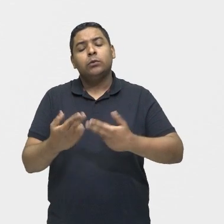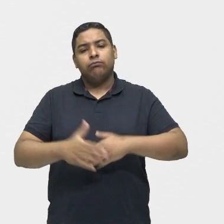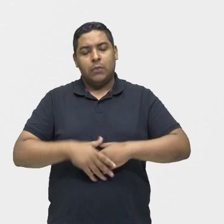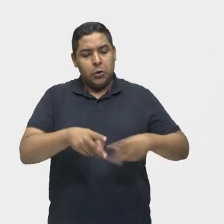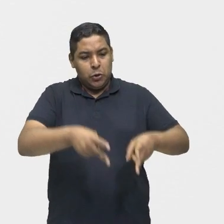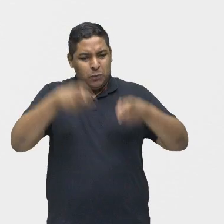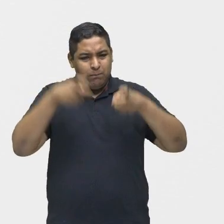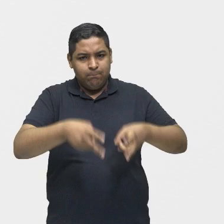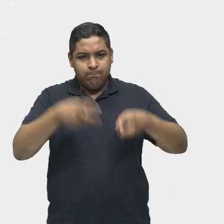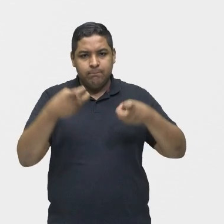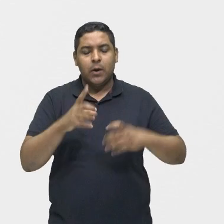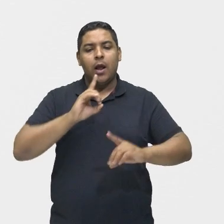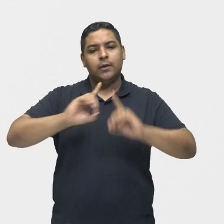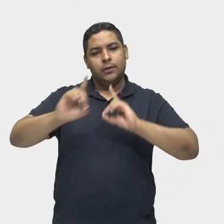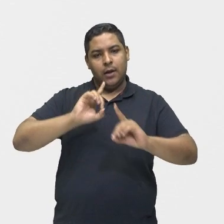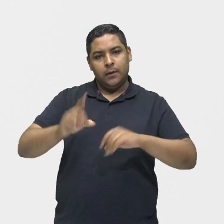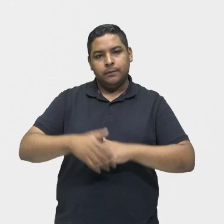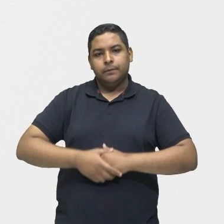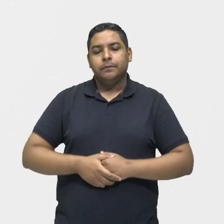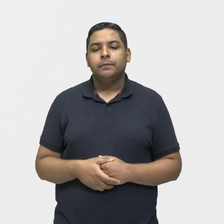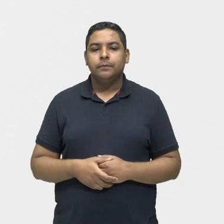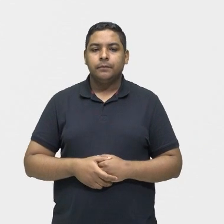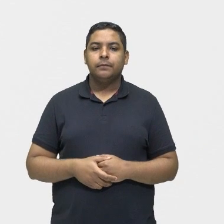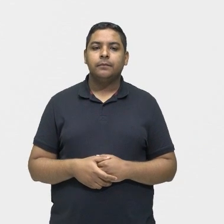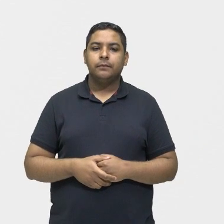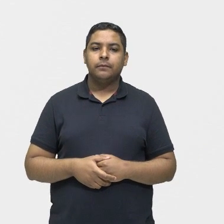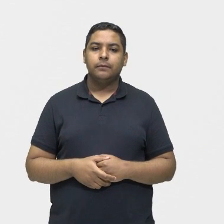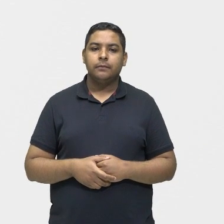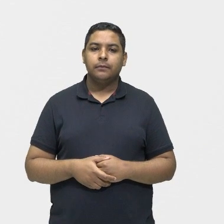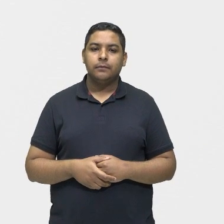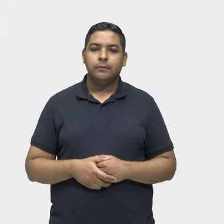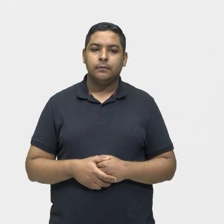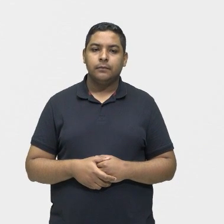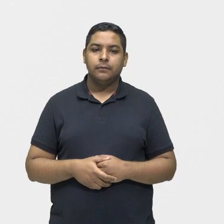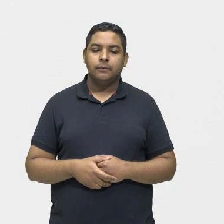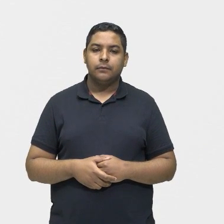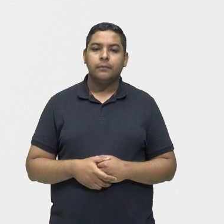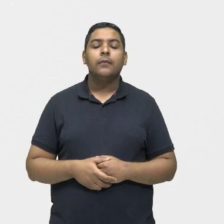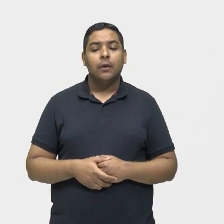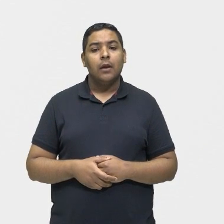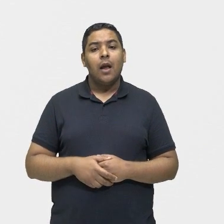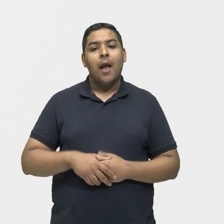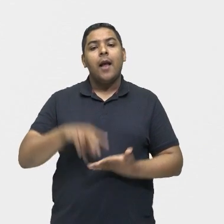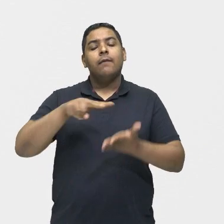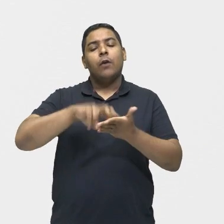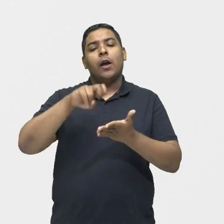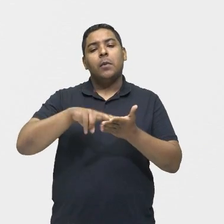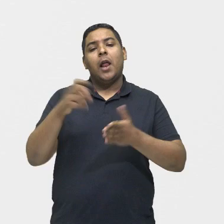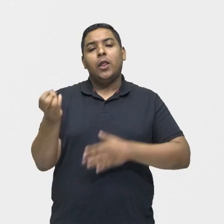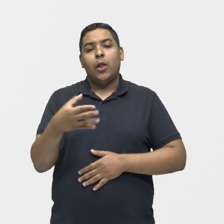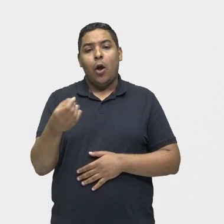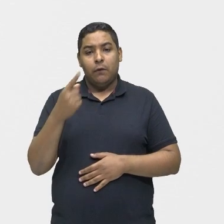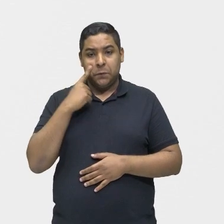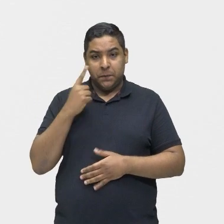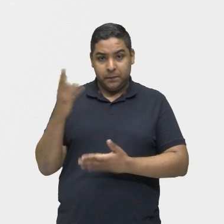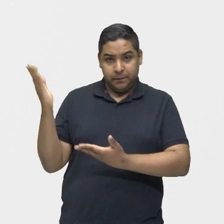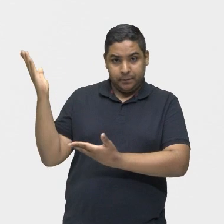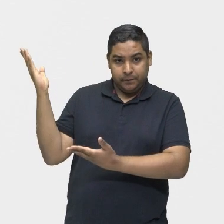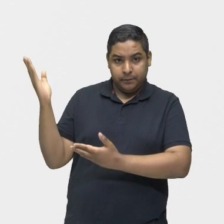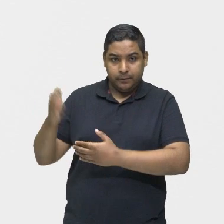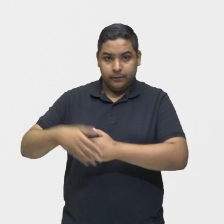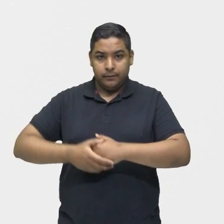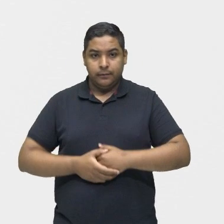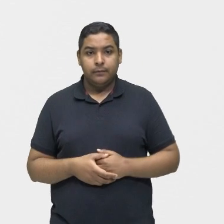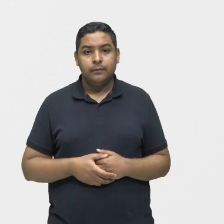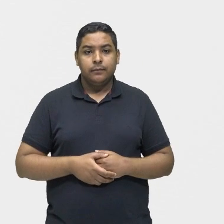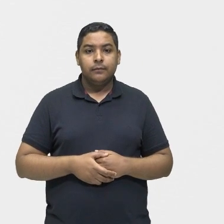dialogue. Vou mostrar para vocês agora uma lista aí de palavras novas que nós vimos nesse texto, né, nesse dialogue. Between é uma preposição,